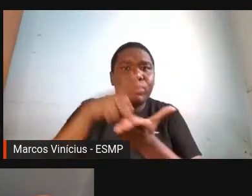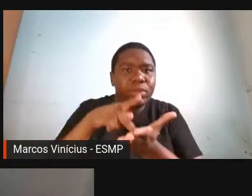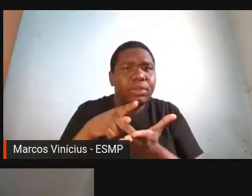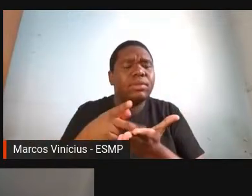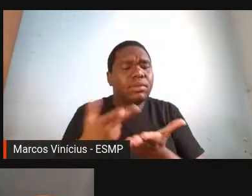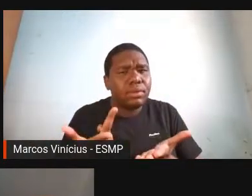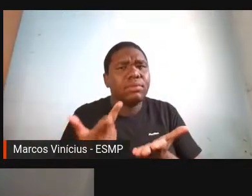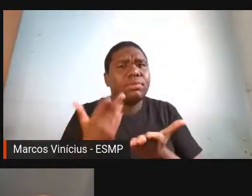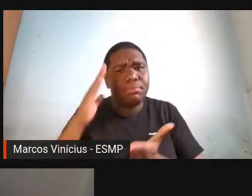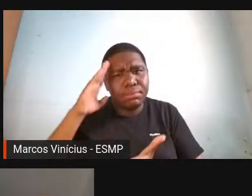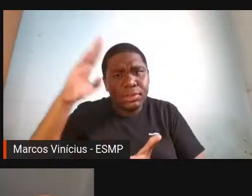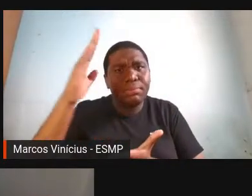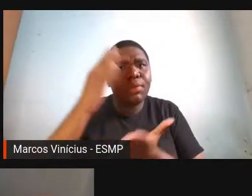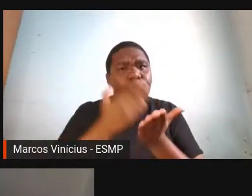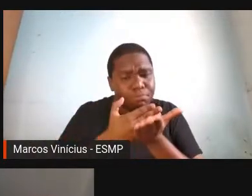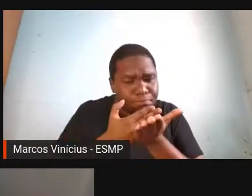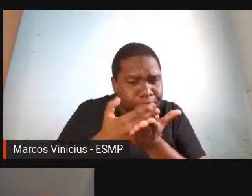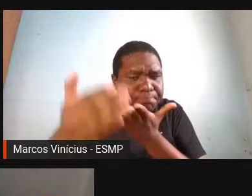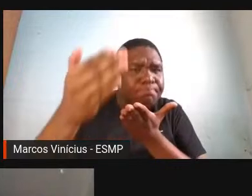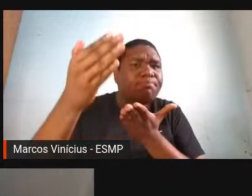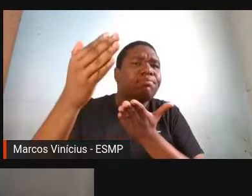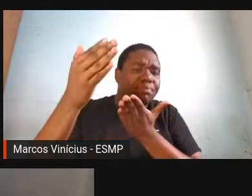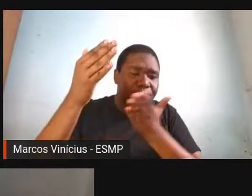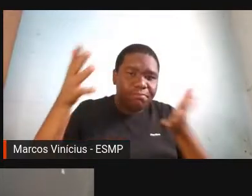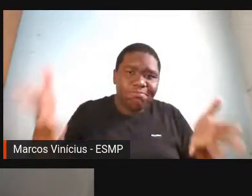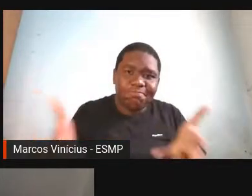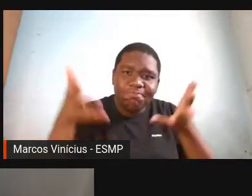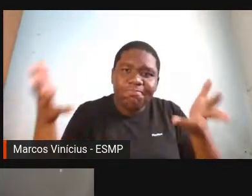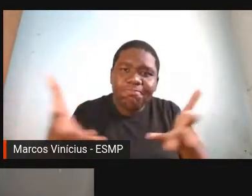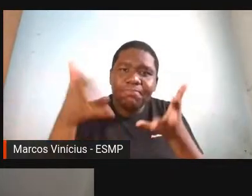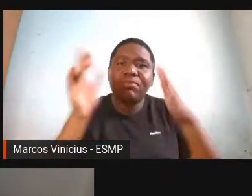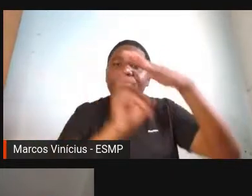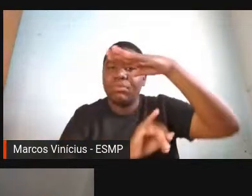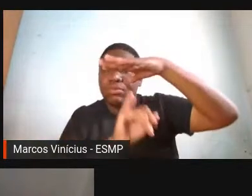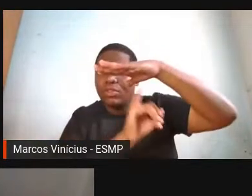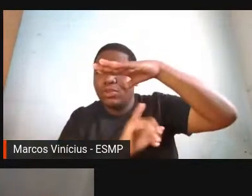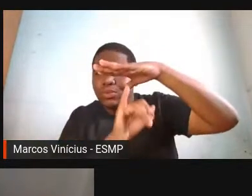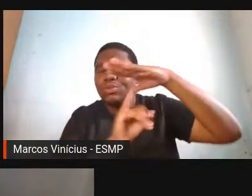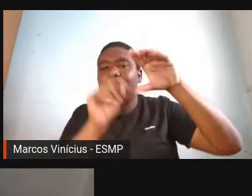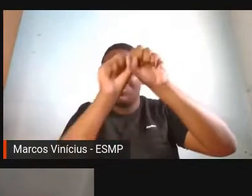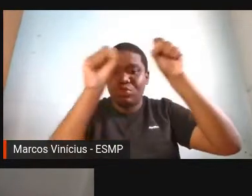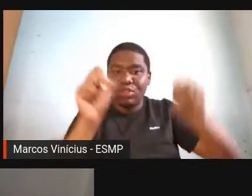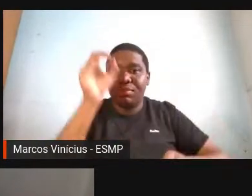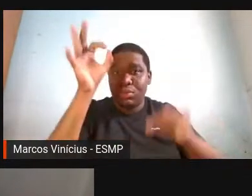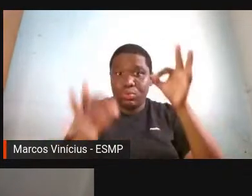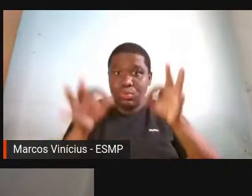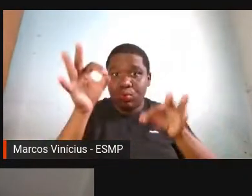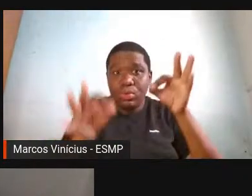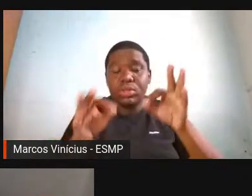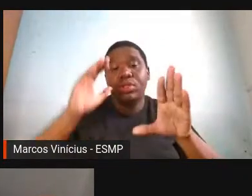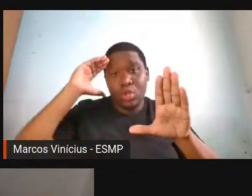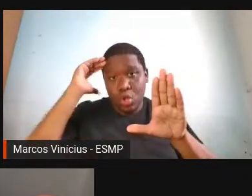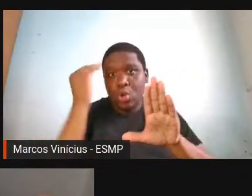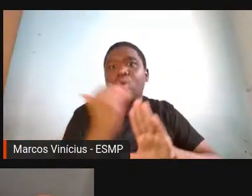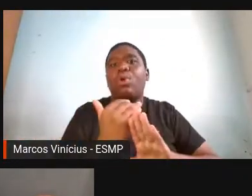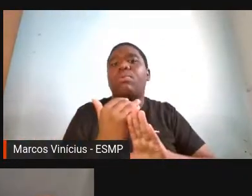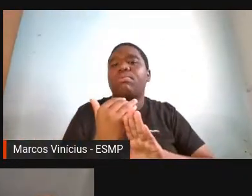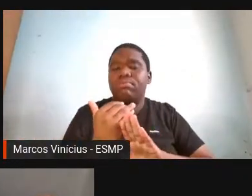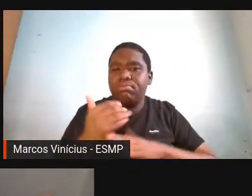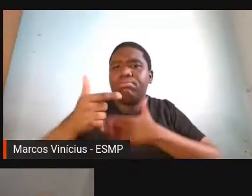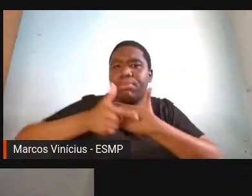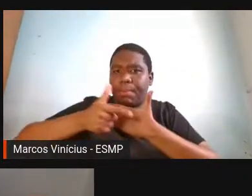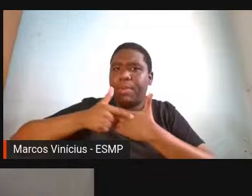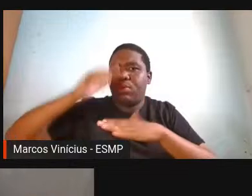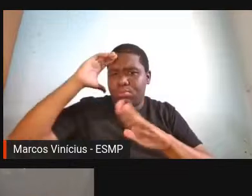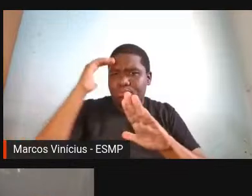piloto a incentivar que as instituições do sistema judiciário cumpram o seu papel na